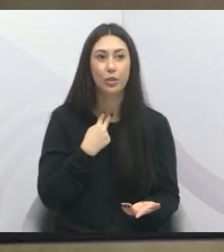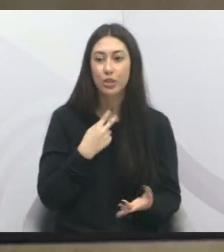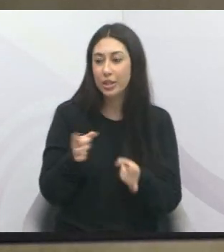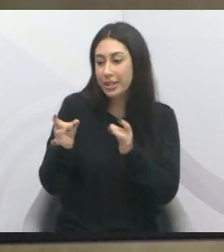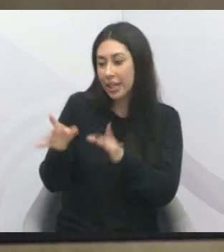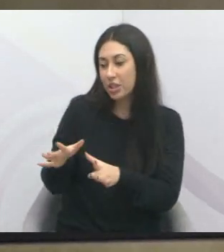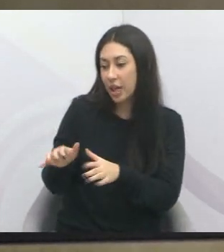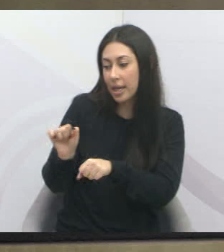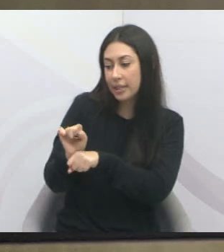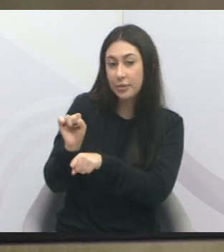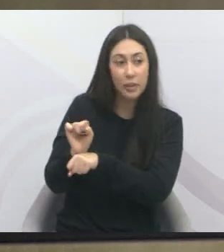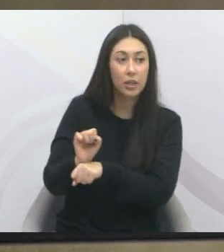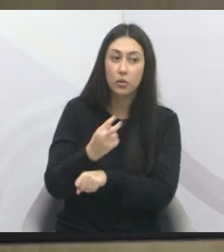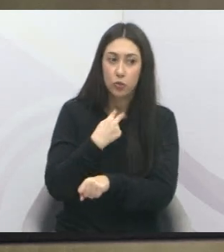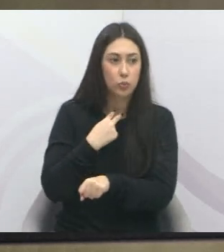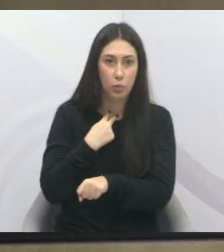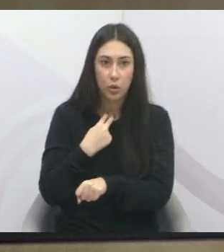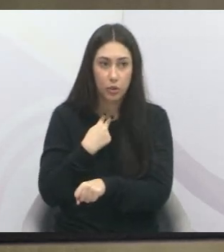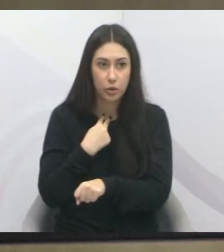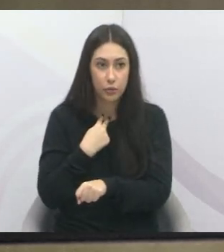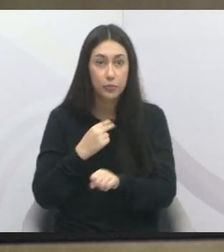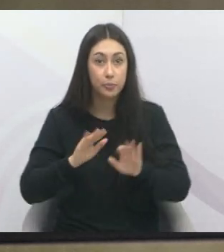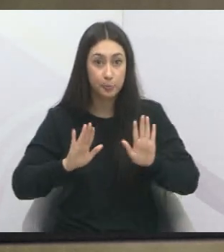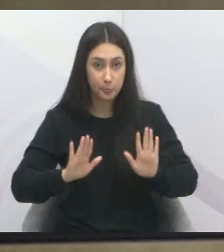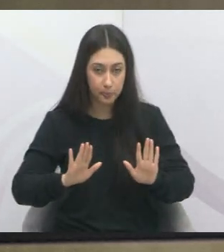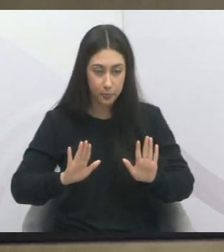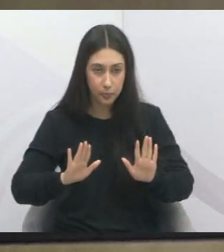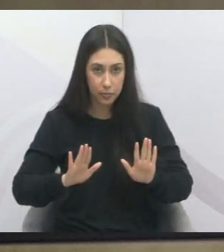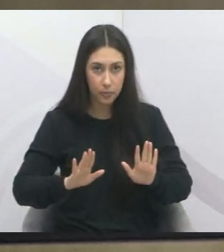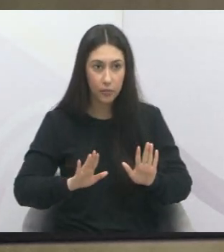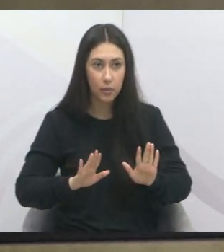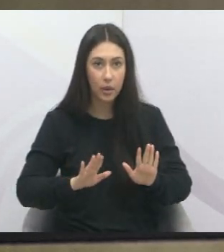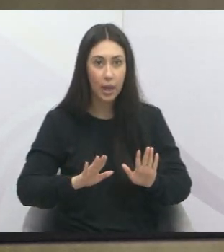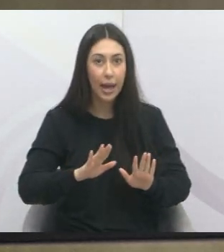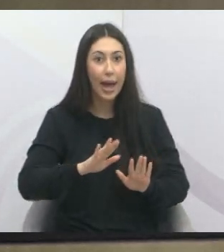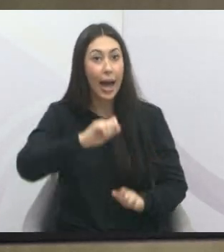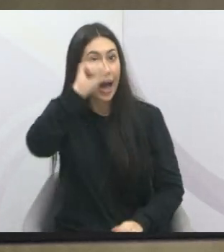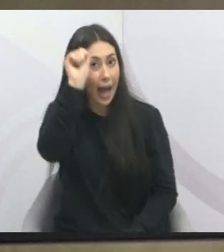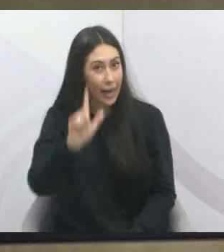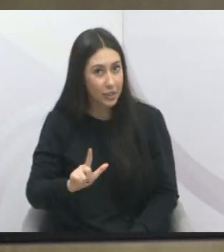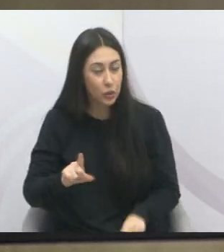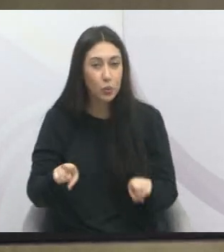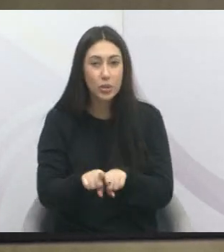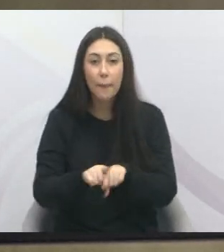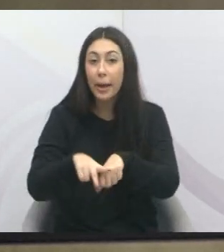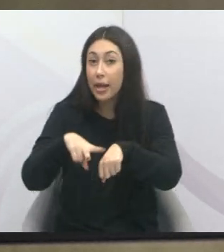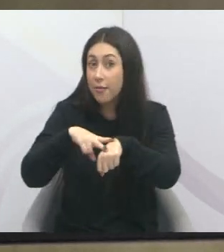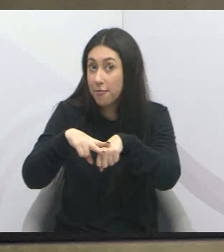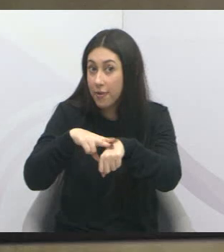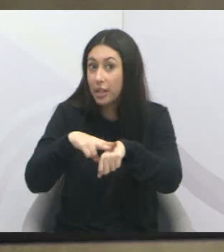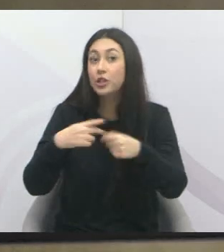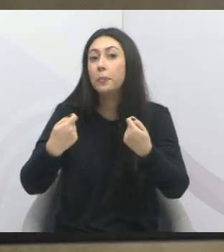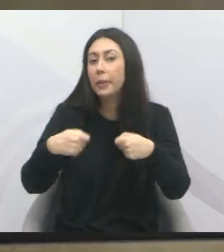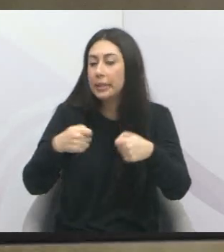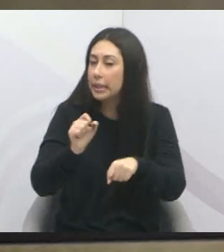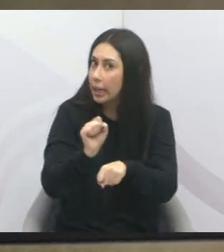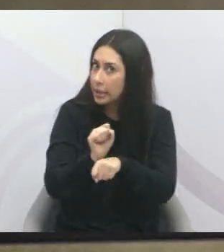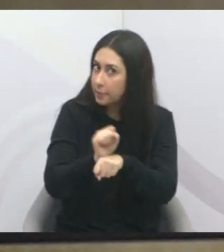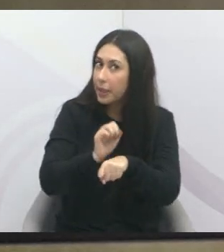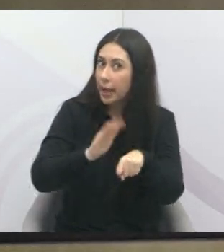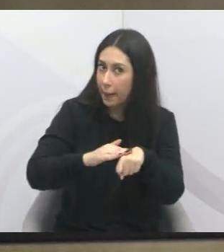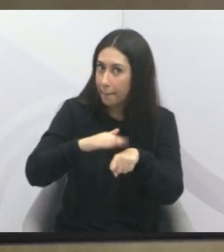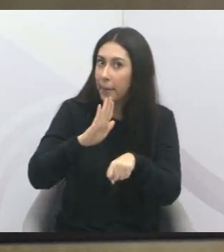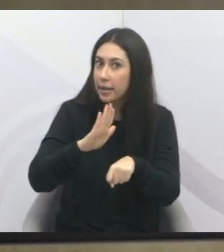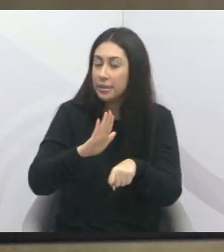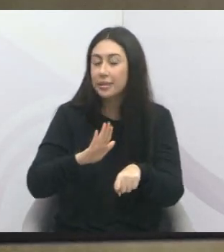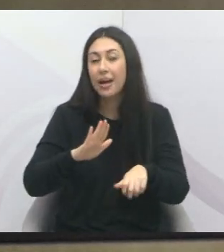esse paciente fique mais tempo. O azul e o verde, eles esperam mais tempo. Então, a gente